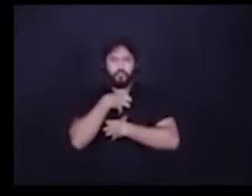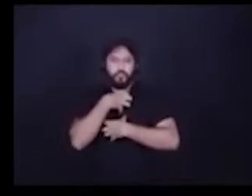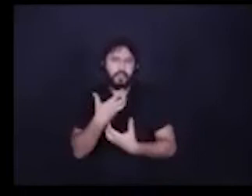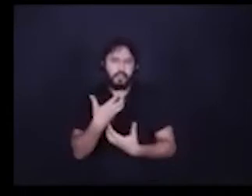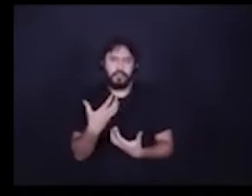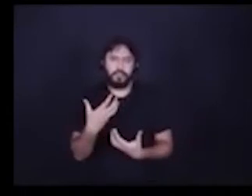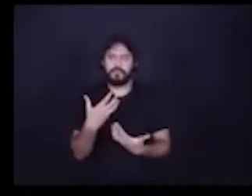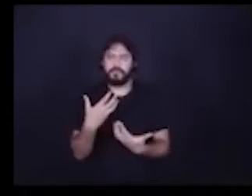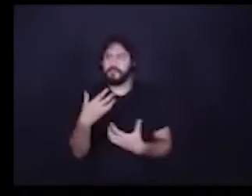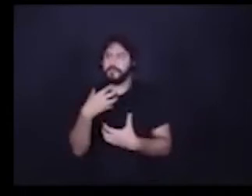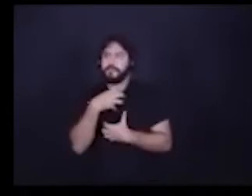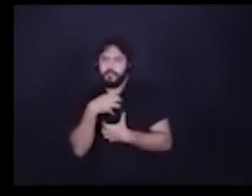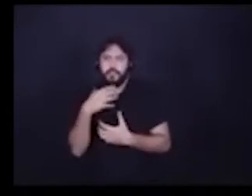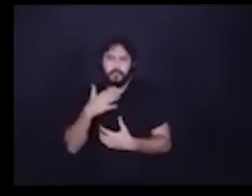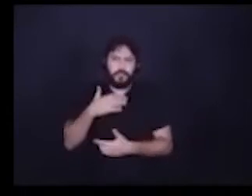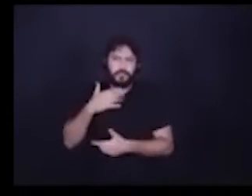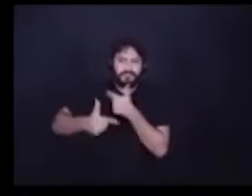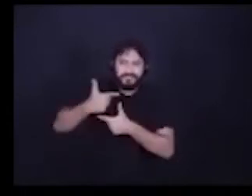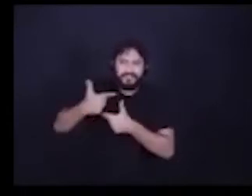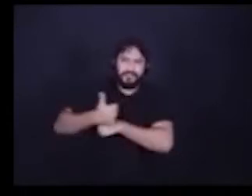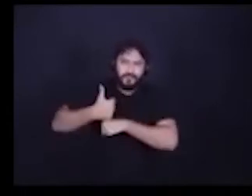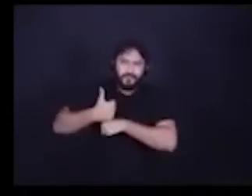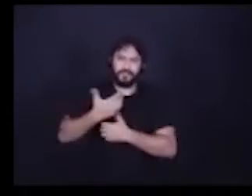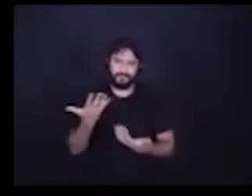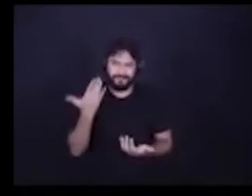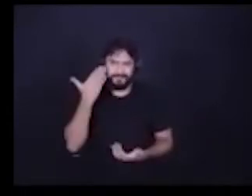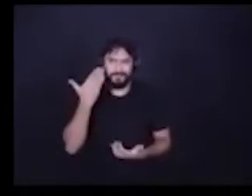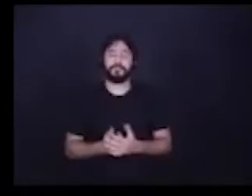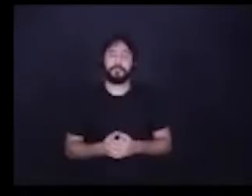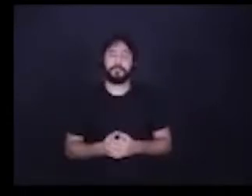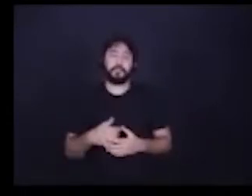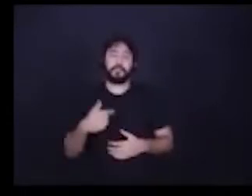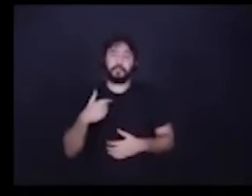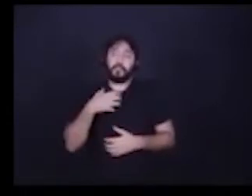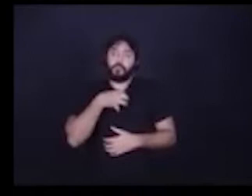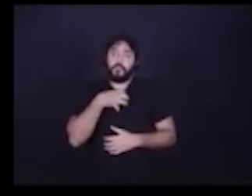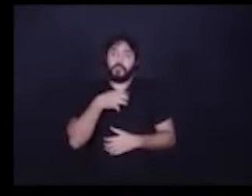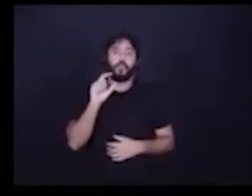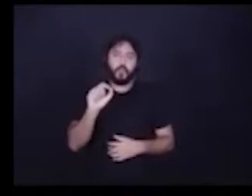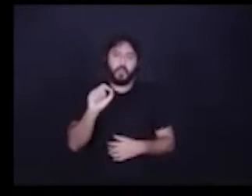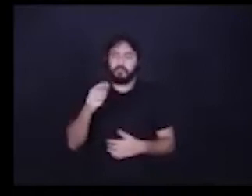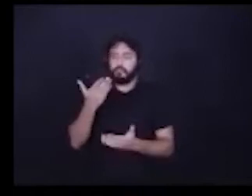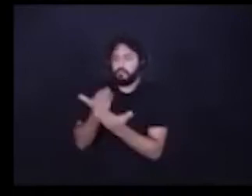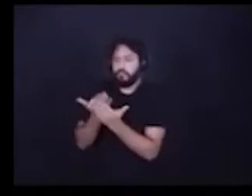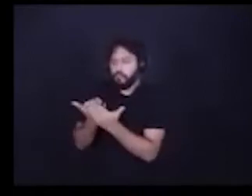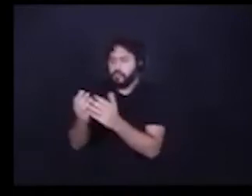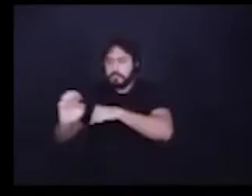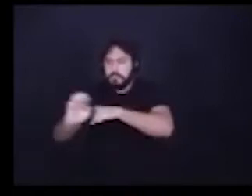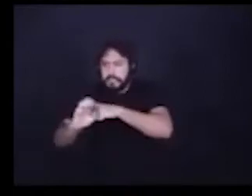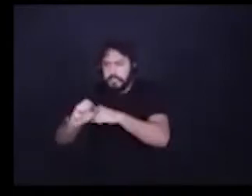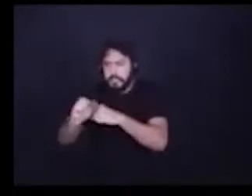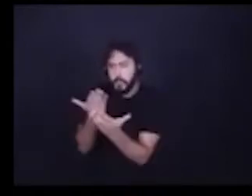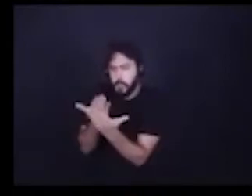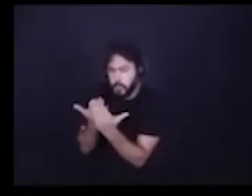da minha atuação profissional. Eu sinto que, especialmente, o estudo da especialização me imbuiu de uma